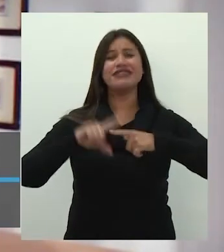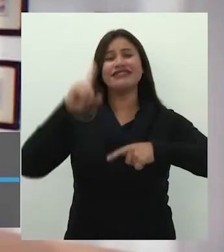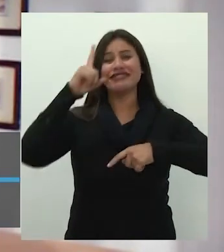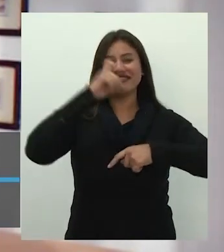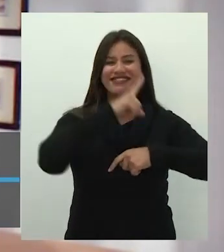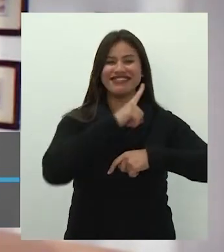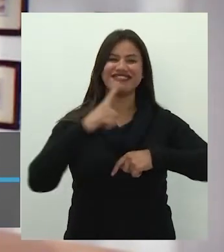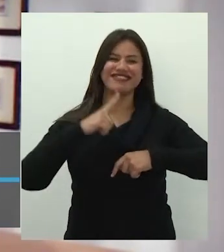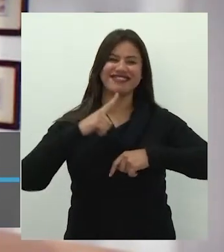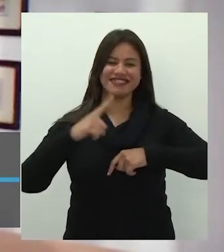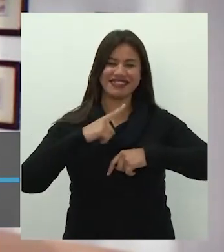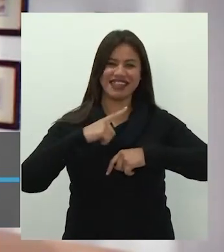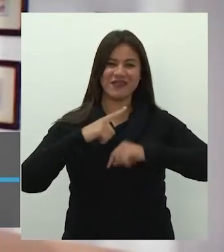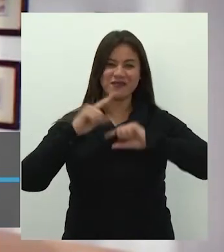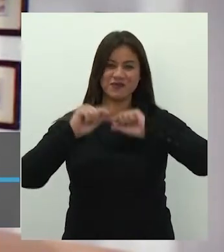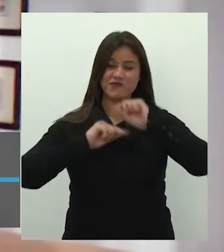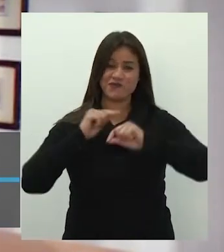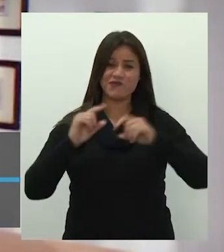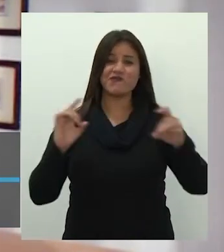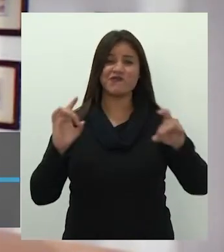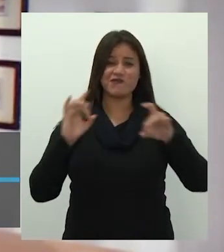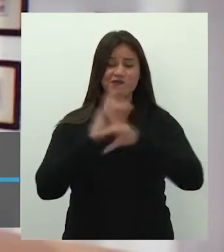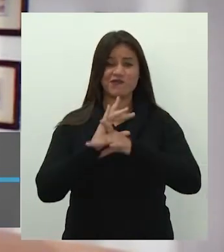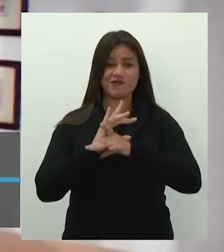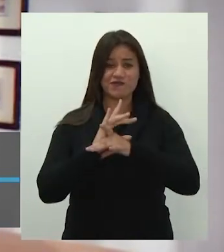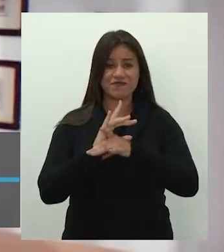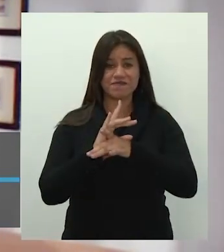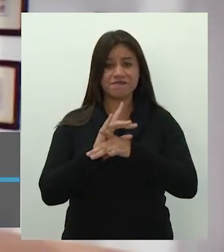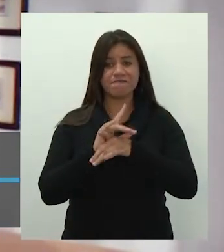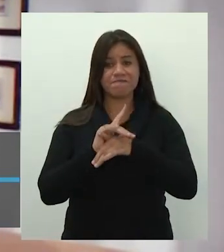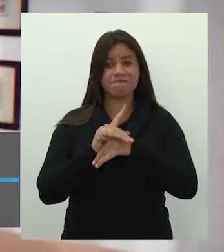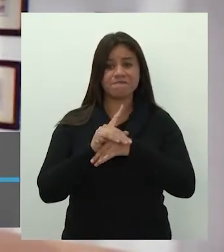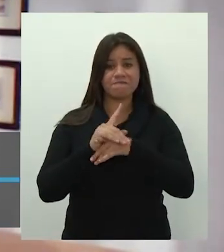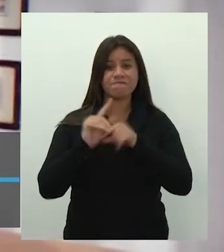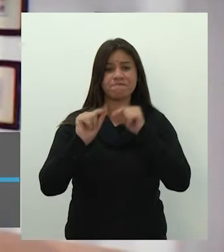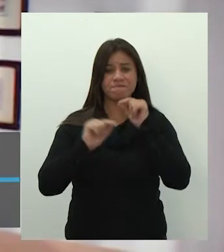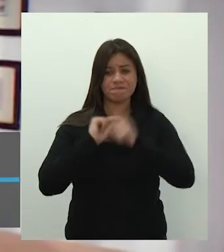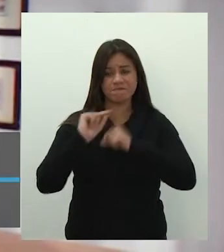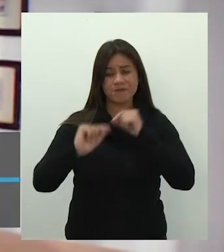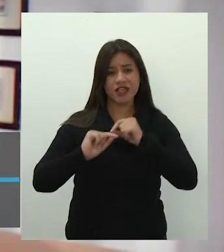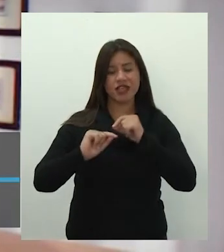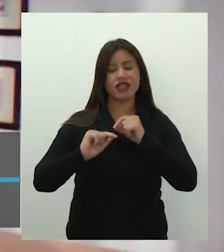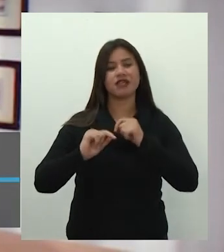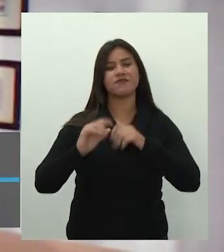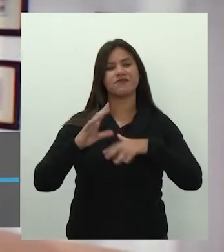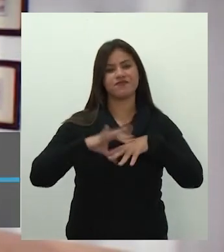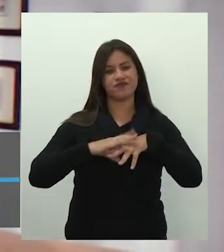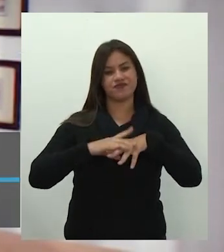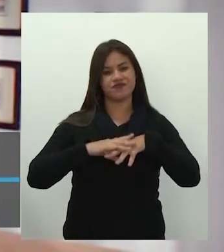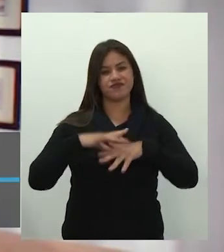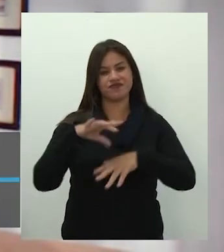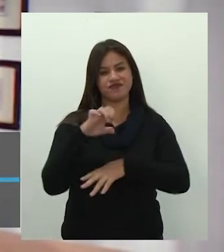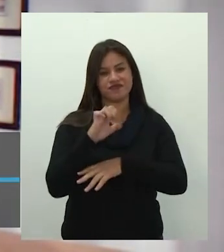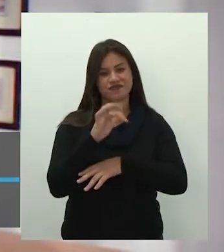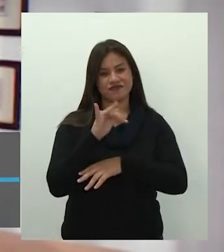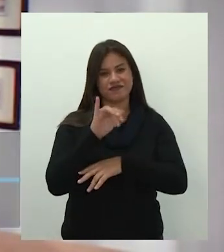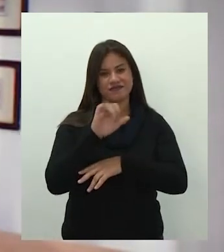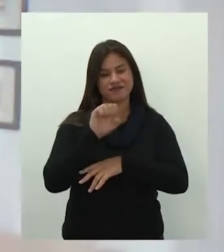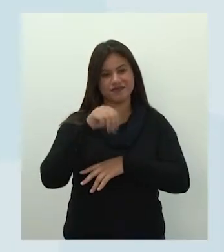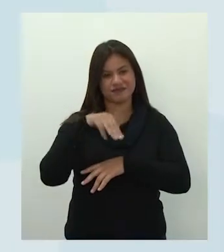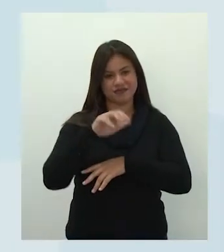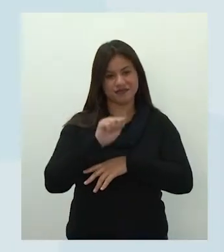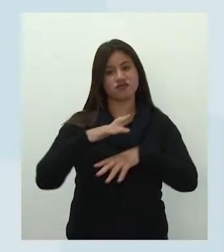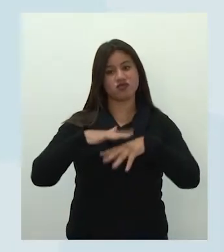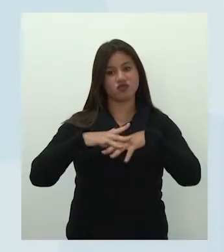difícil... terminar a vida sendo portador de enfisema pulmonar. Próximo,